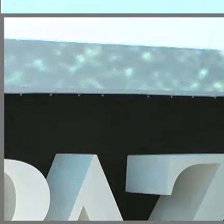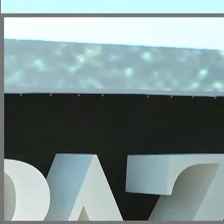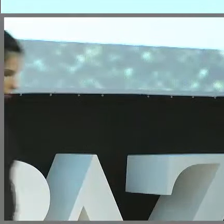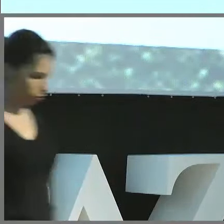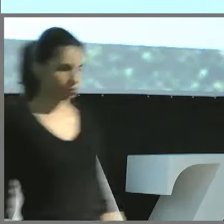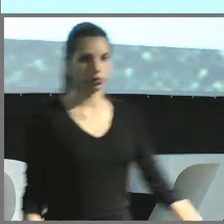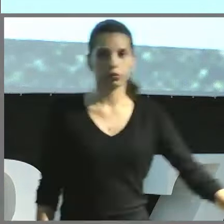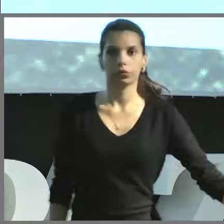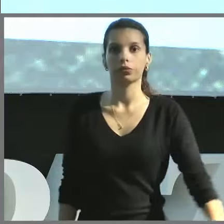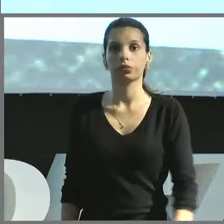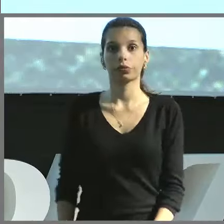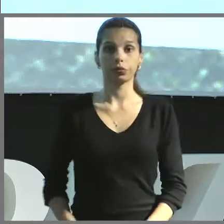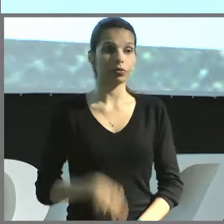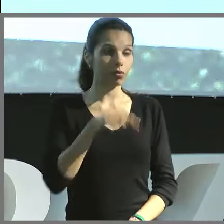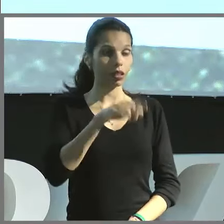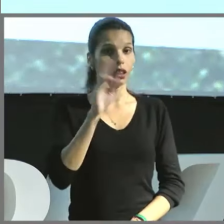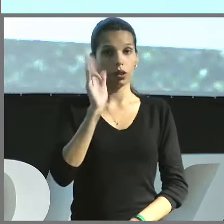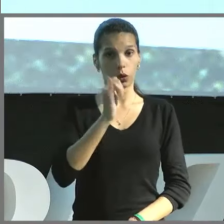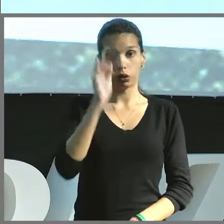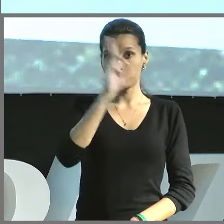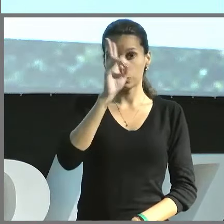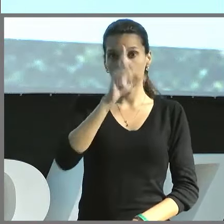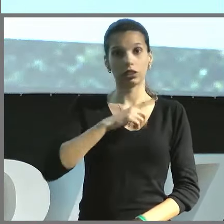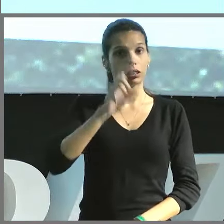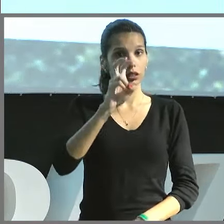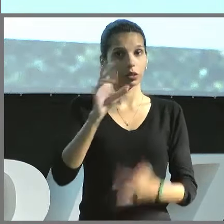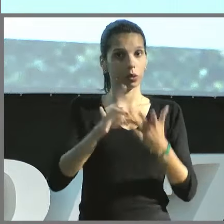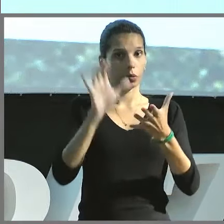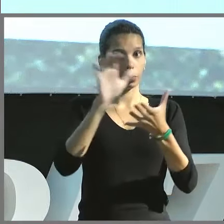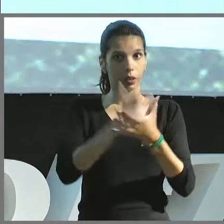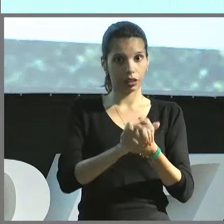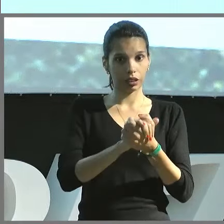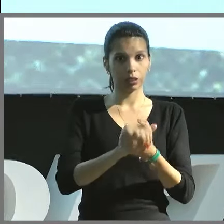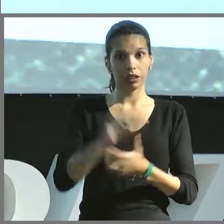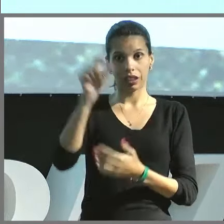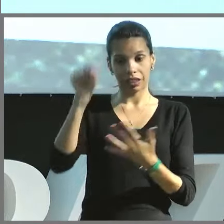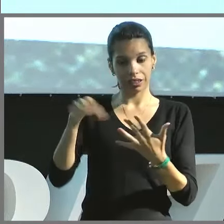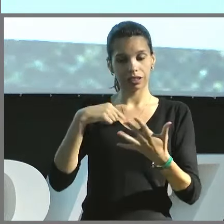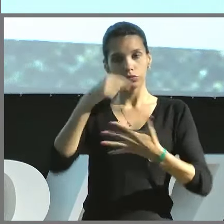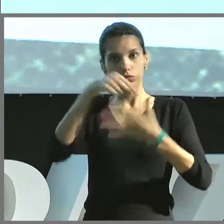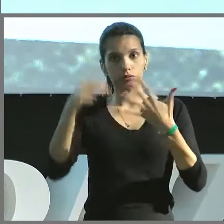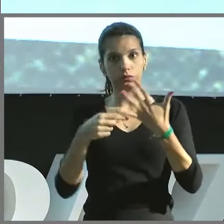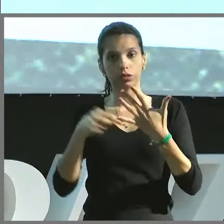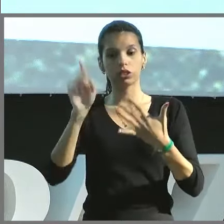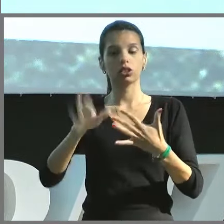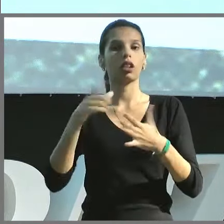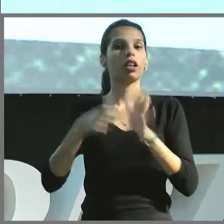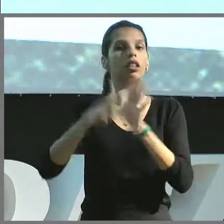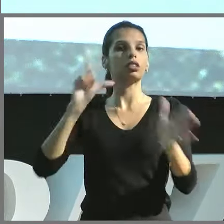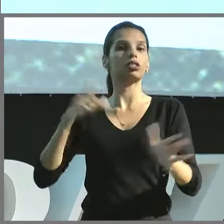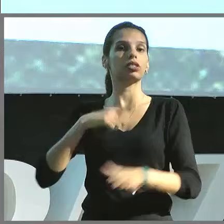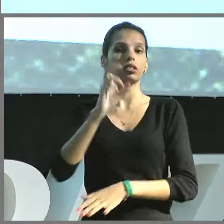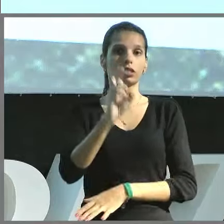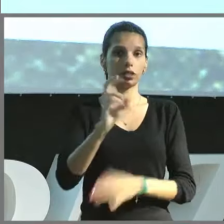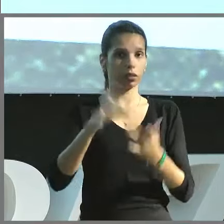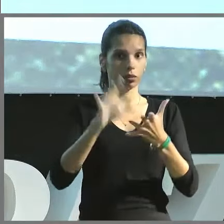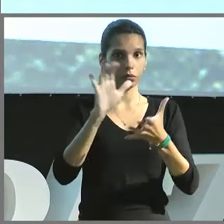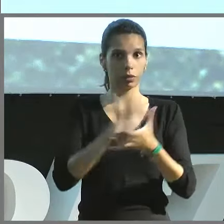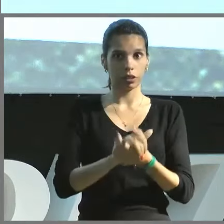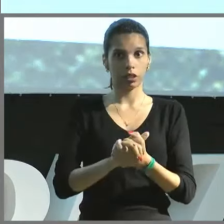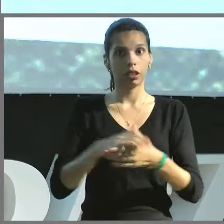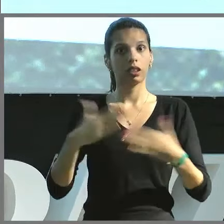ela tinha 5 maridos, que aquele que lá estava não era o marido dela, já tinha 5. Ela